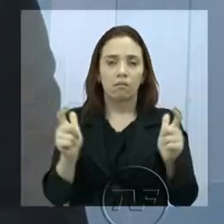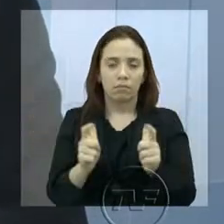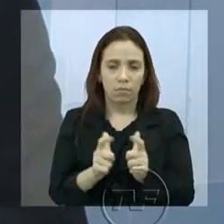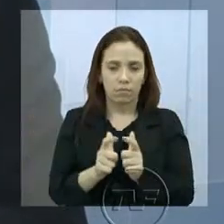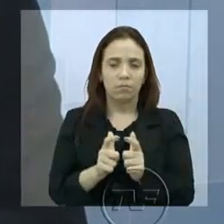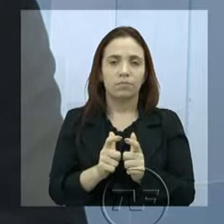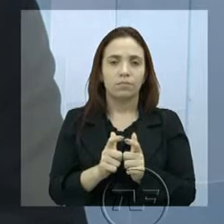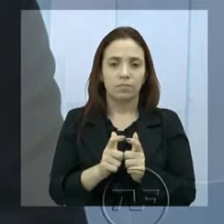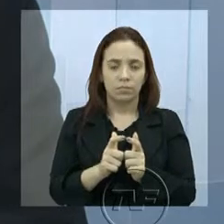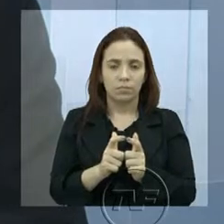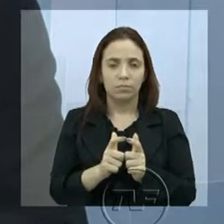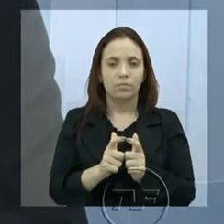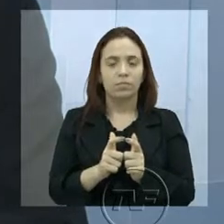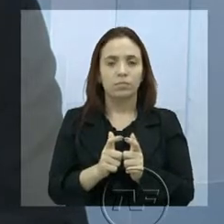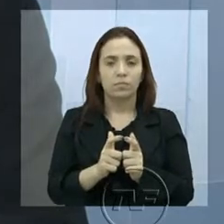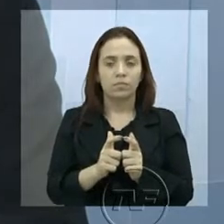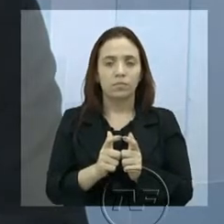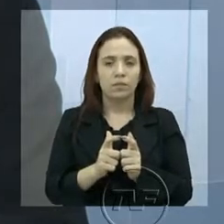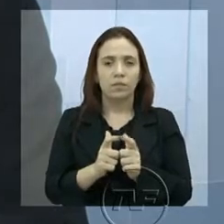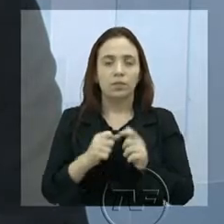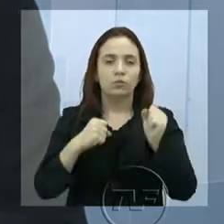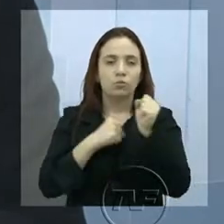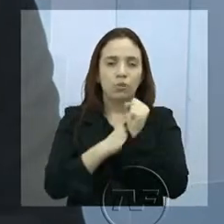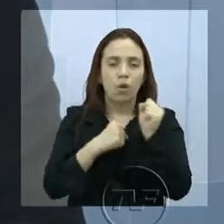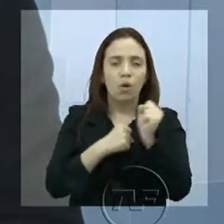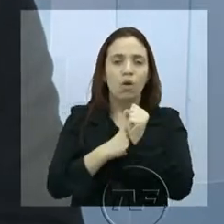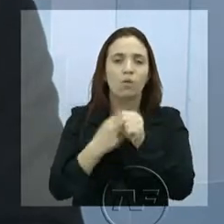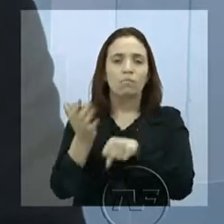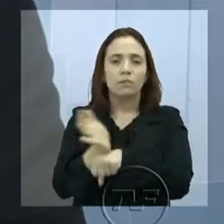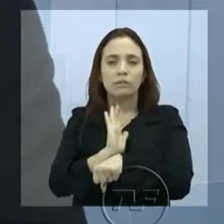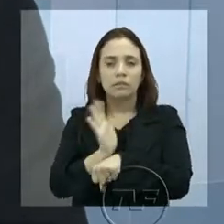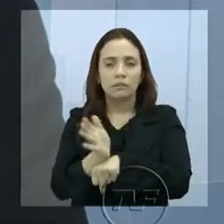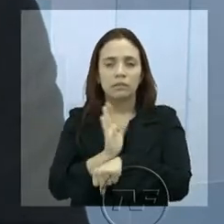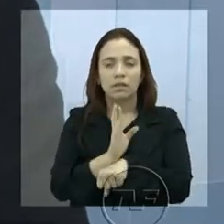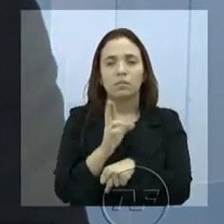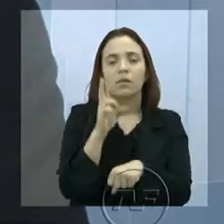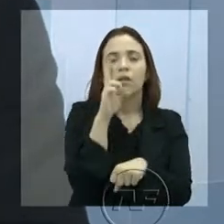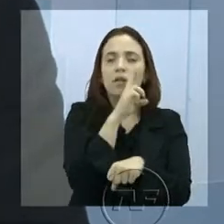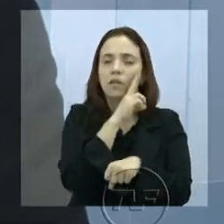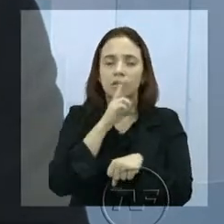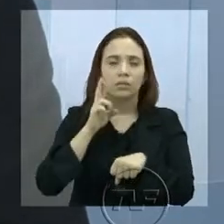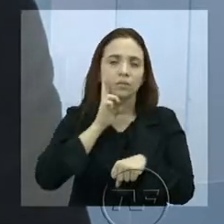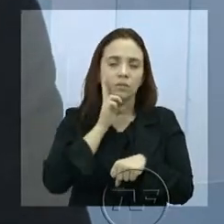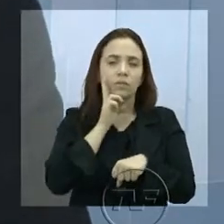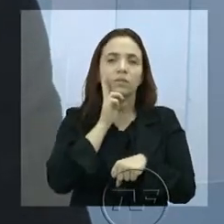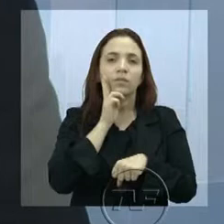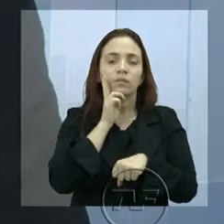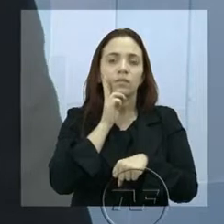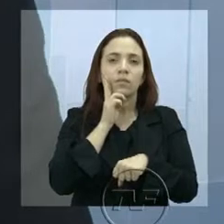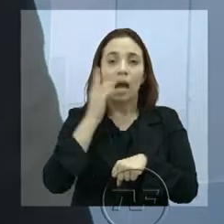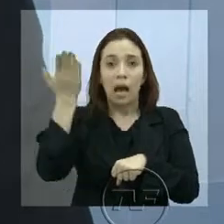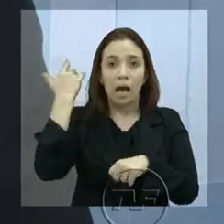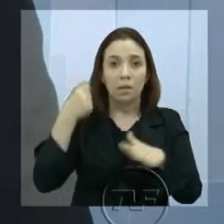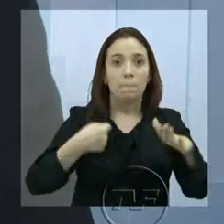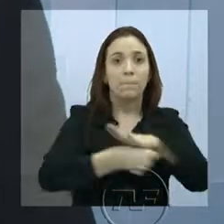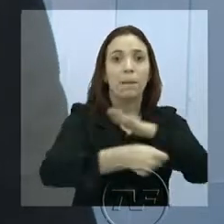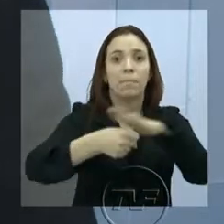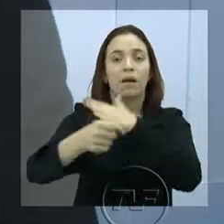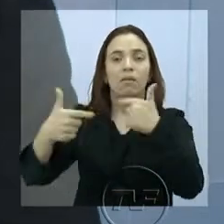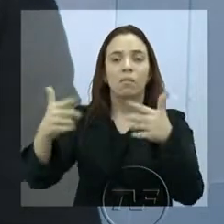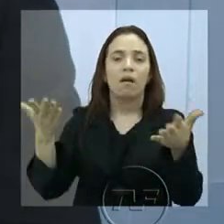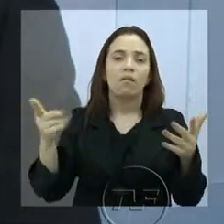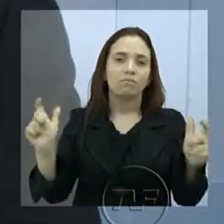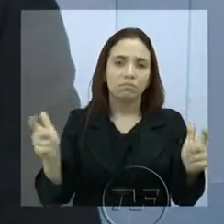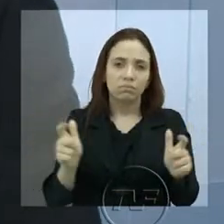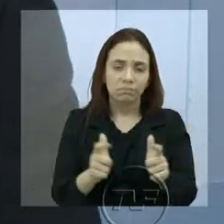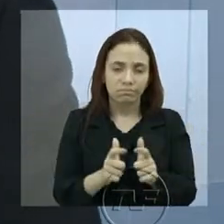setor de contratação, tipo shopping centers, cinemas, restaurantes, também já apresenta quedas. Você já